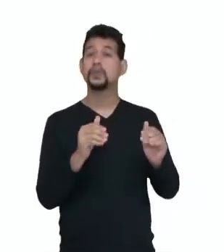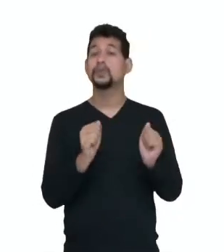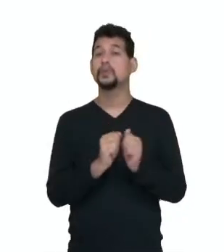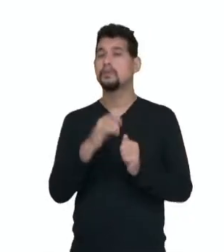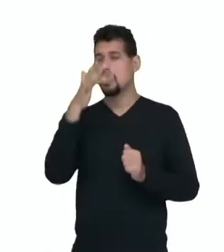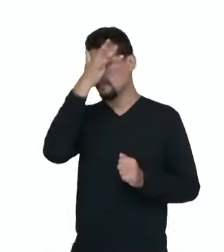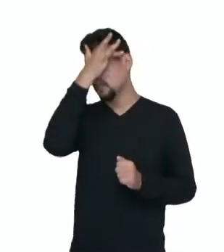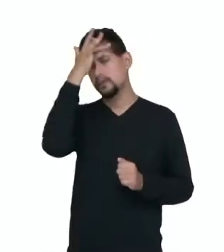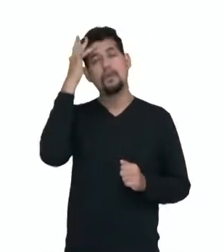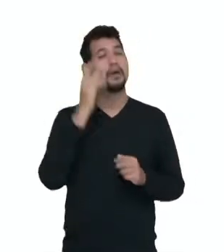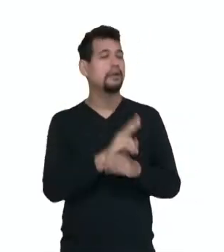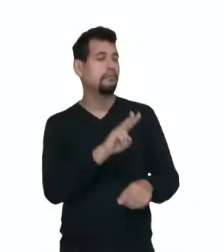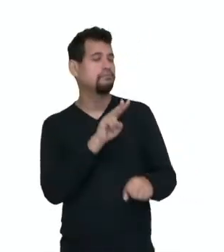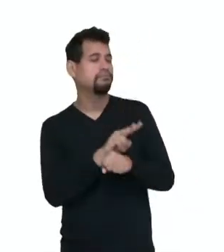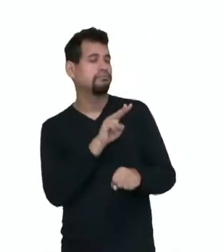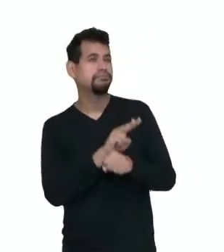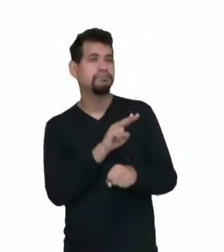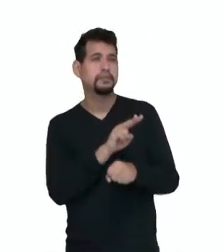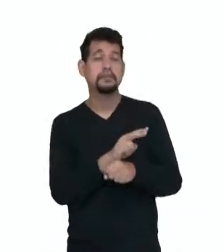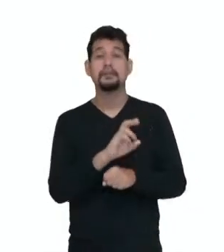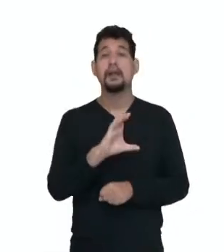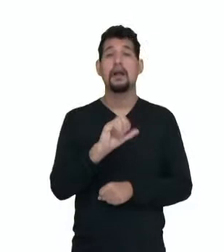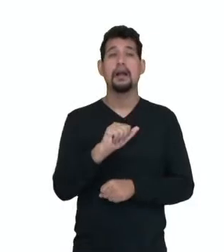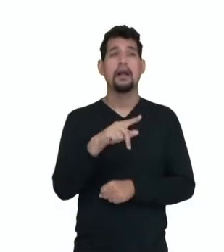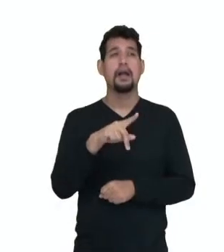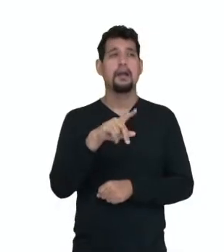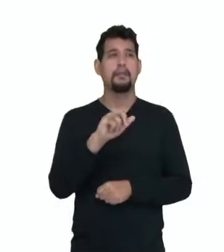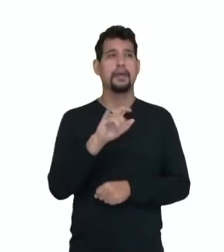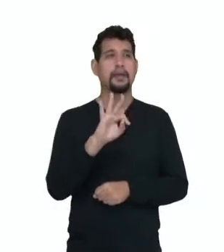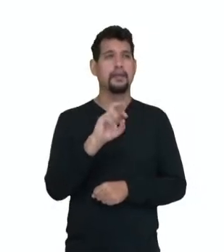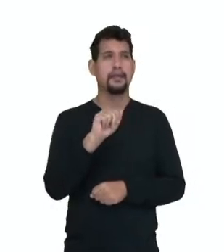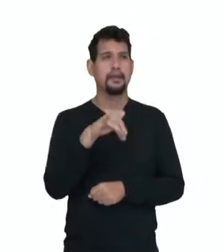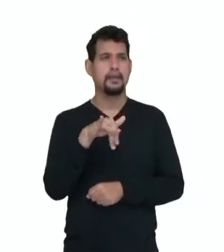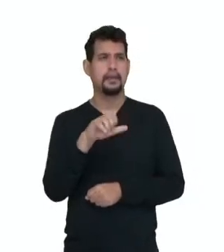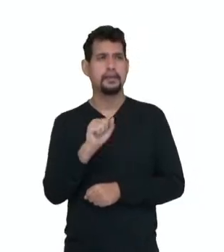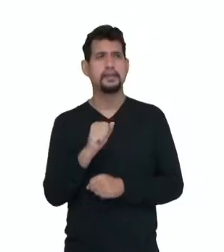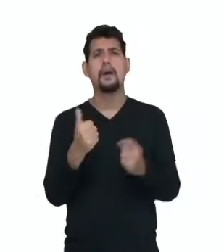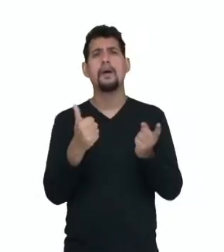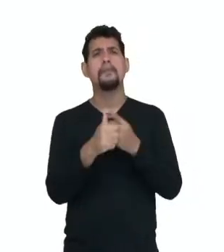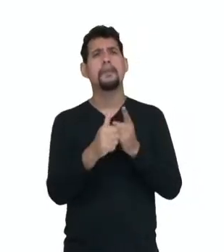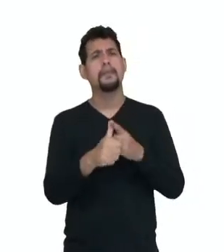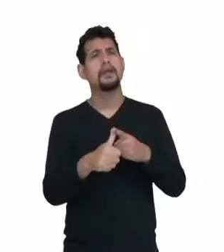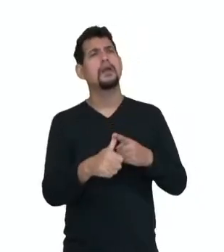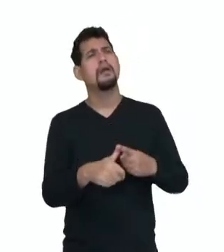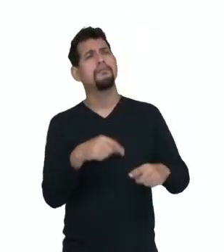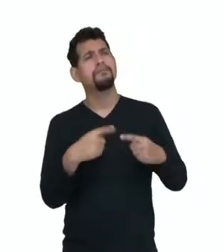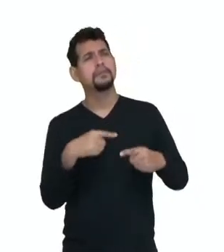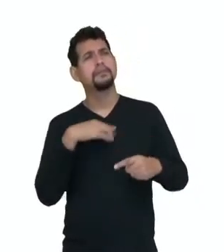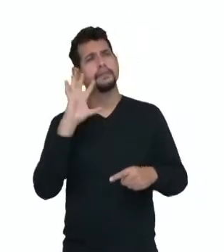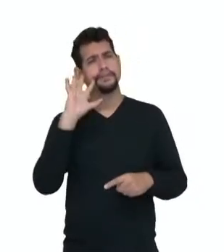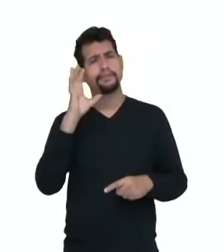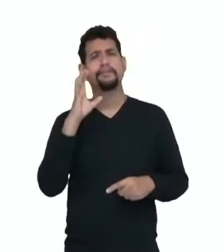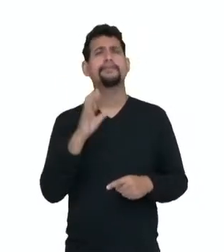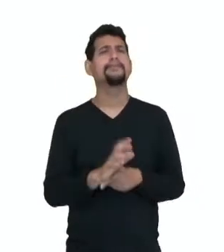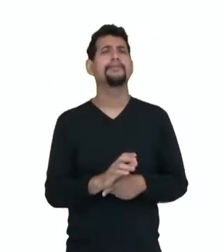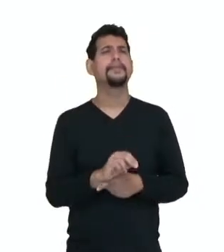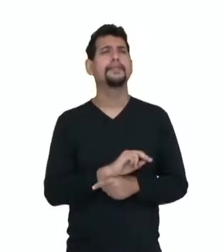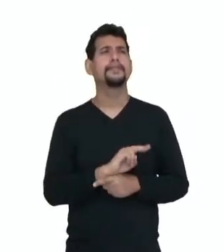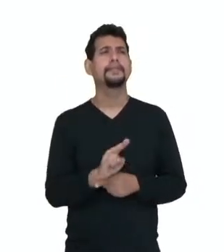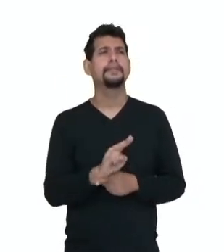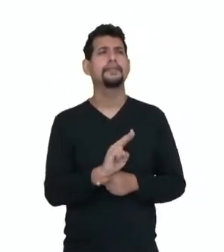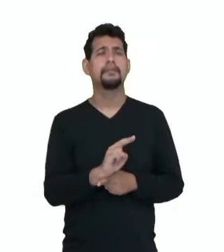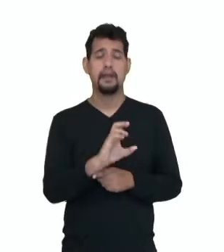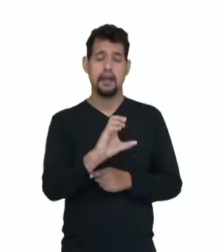alguém que controlava, né, as capitanias, que nós vamos citar o nome já já. Então, o primeiro tipo de cultivo, né, que aconteceu foi o cultivo